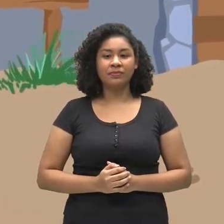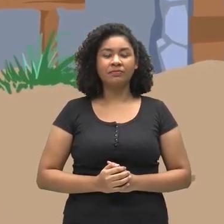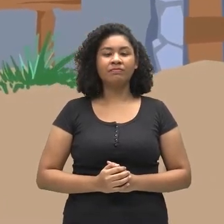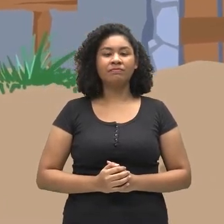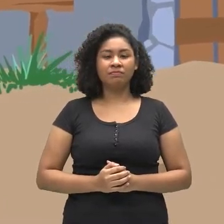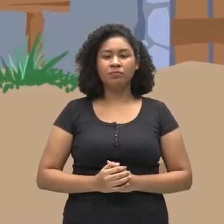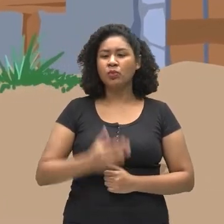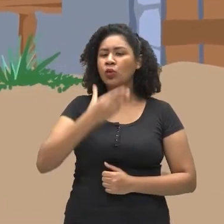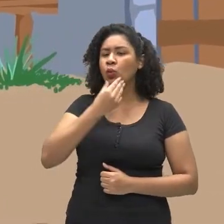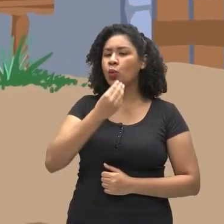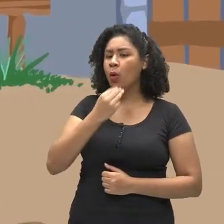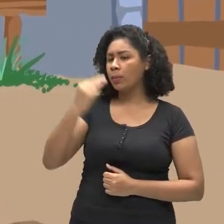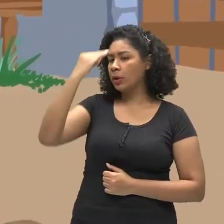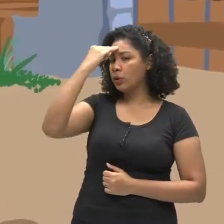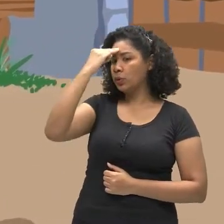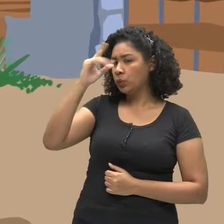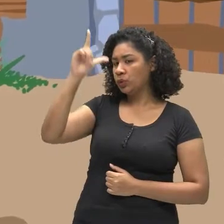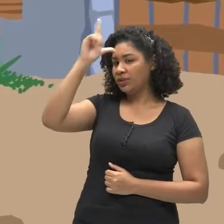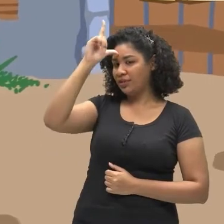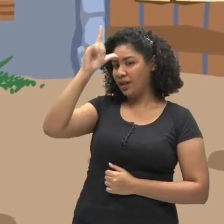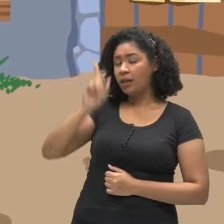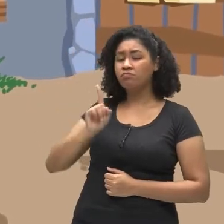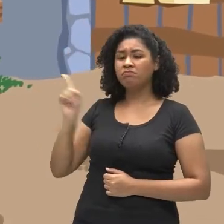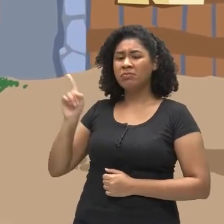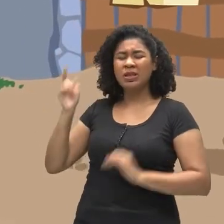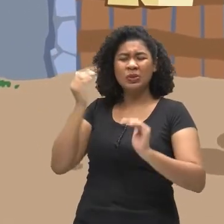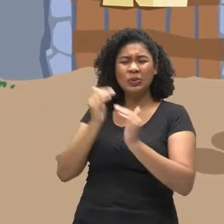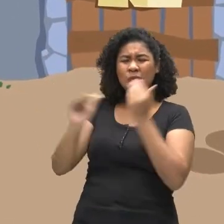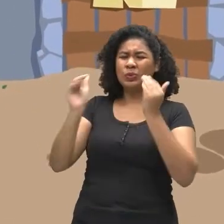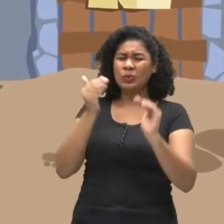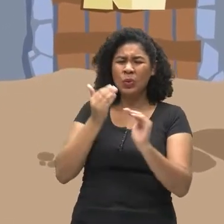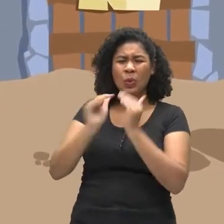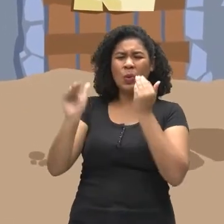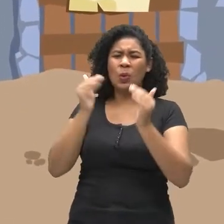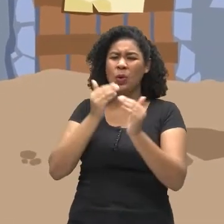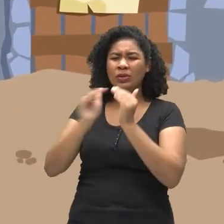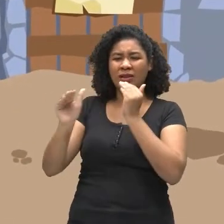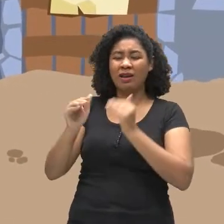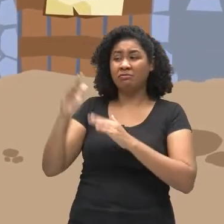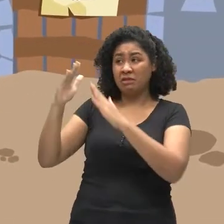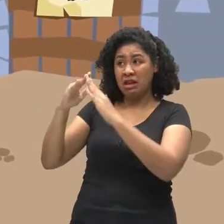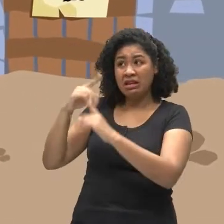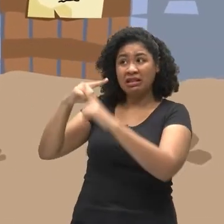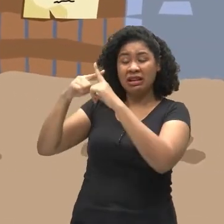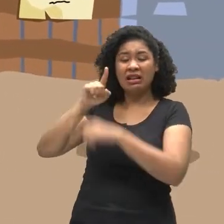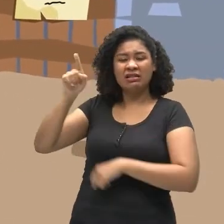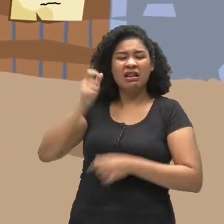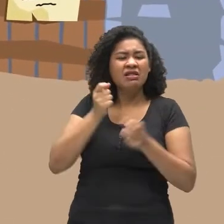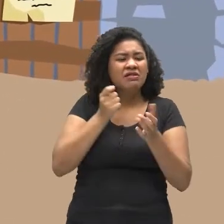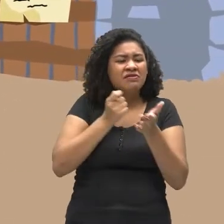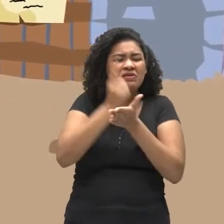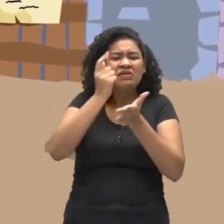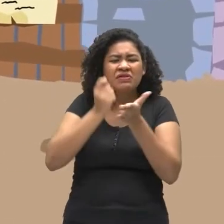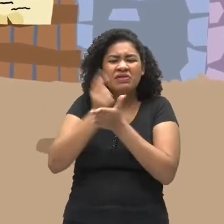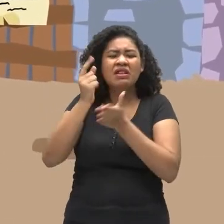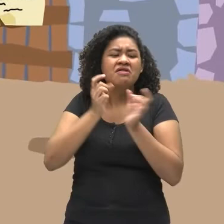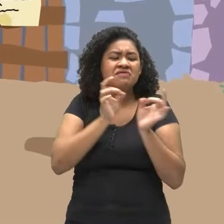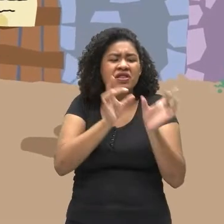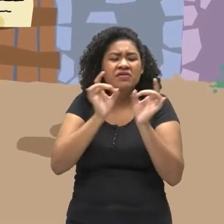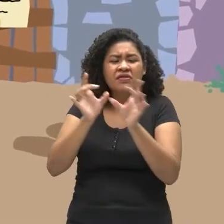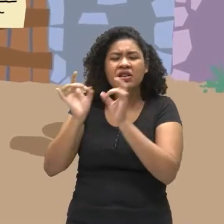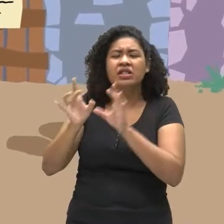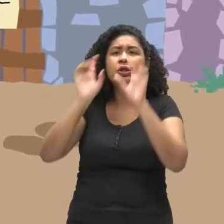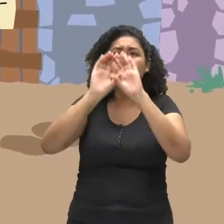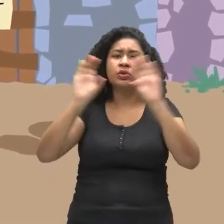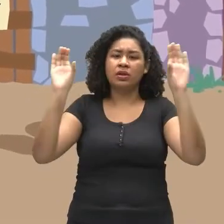Lutero discordava abertamente sobre as indulgências que a igreja vendia. Ao todo, escreveu 95 teses para que fossem